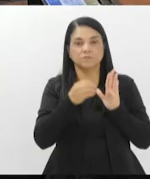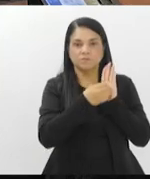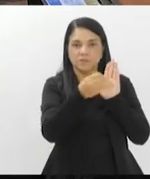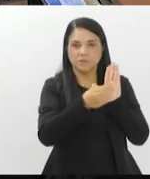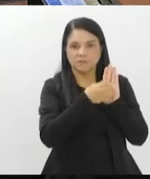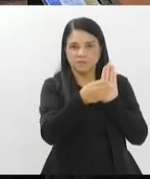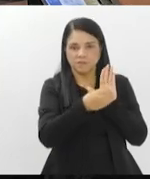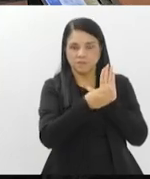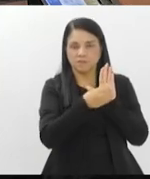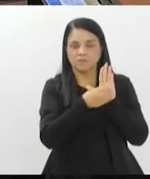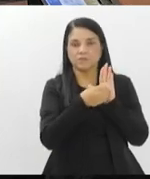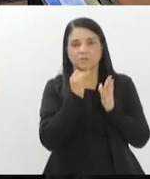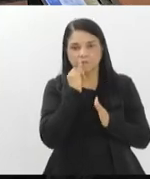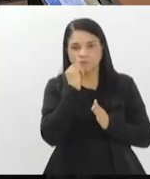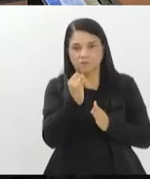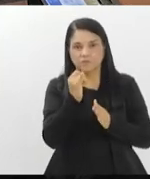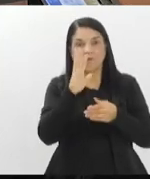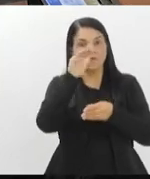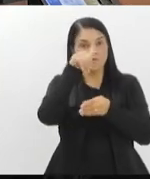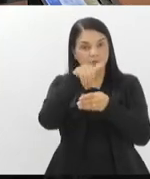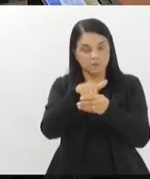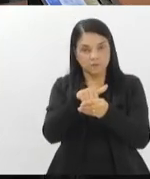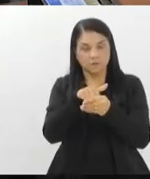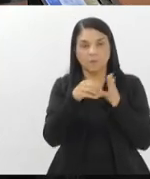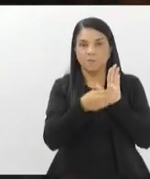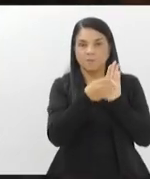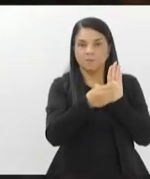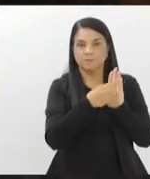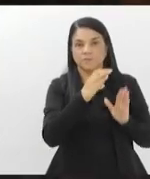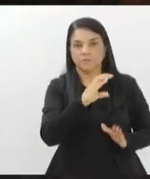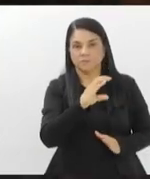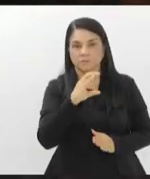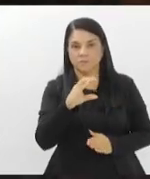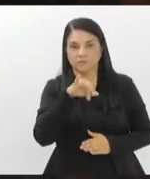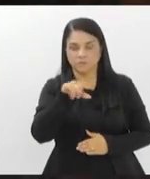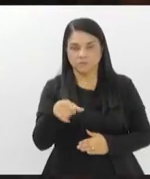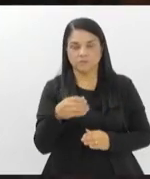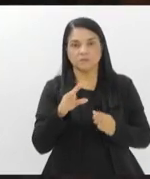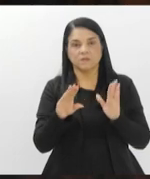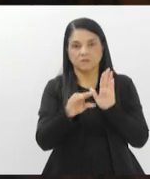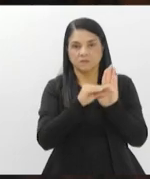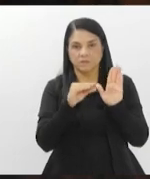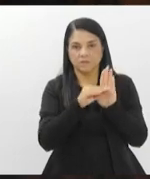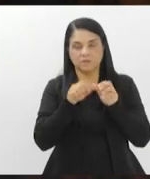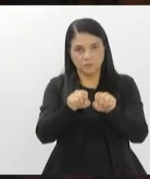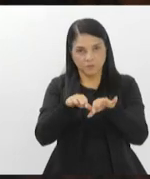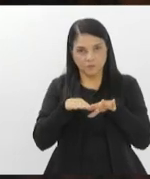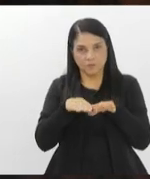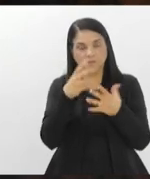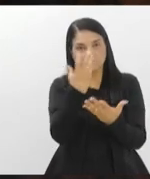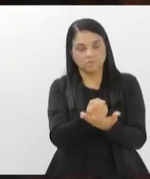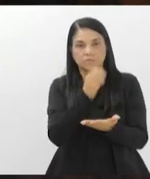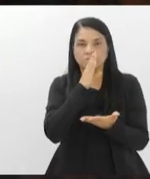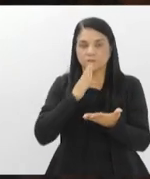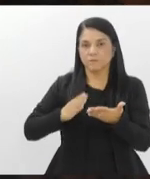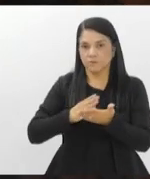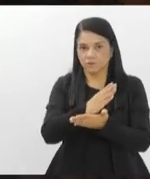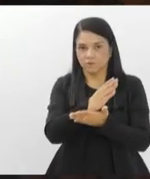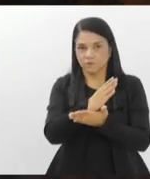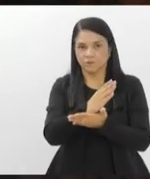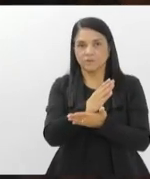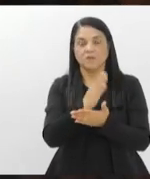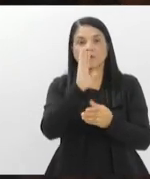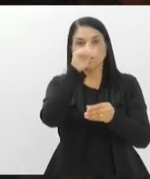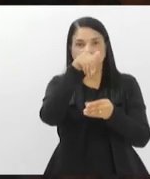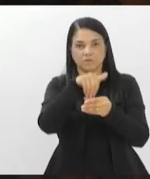emitidos, em votação, parecer da CCJ, as emendas de plenário. Senhores que aprovam, permaneçam como estão, aprovado. Em